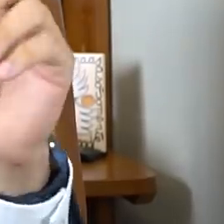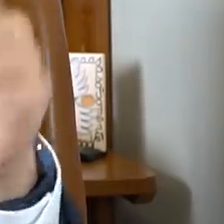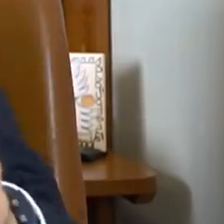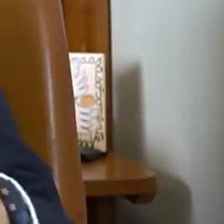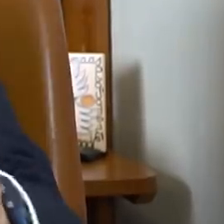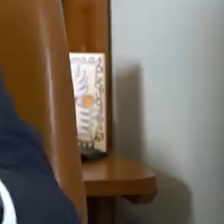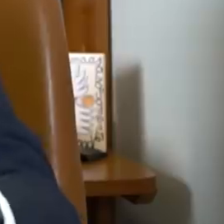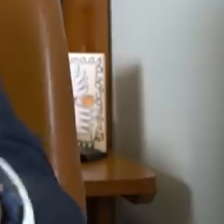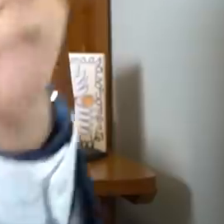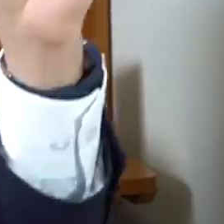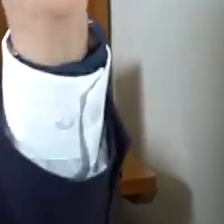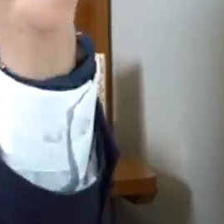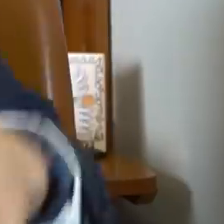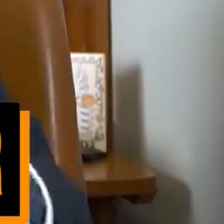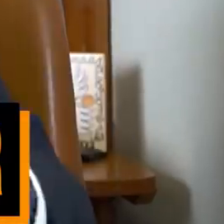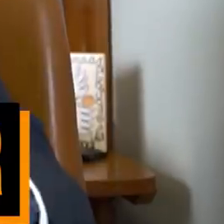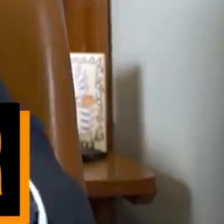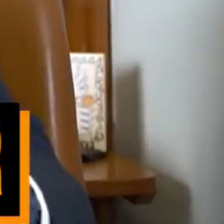se você quer comprar online,